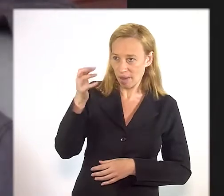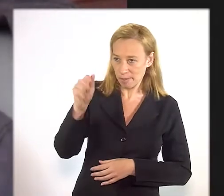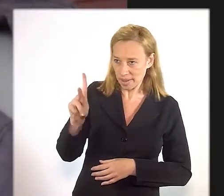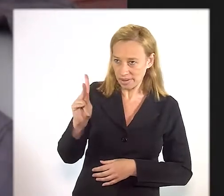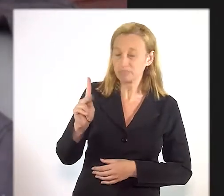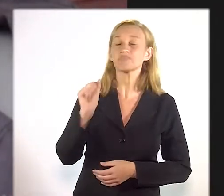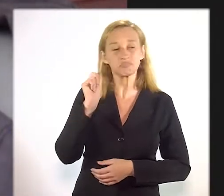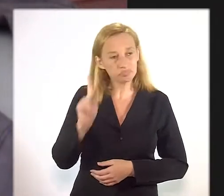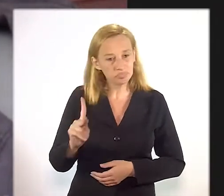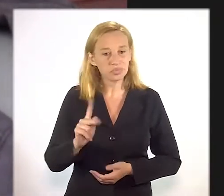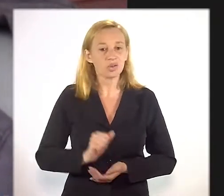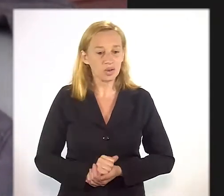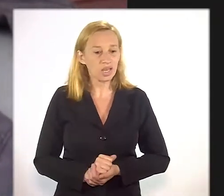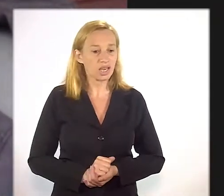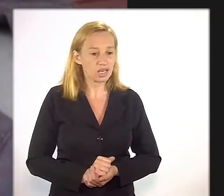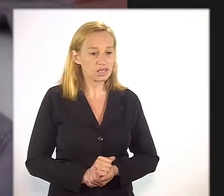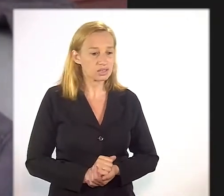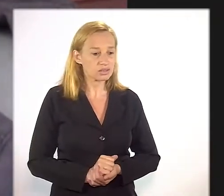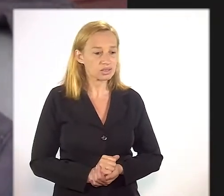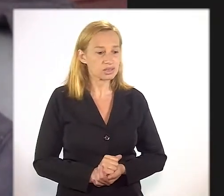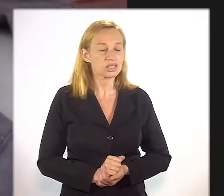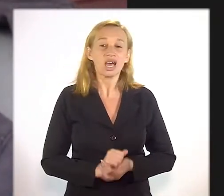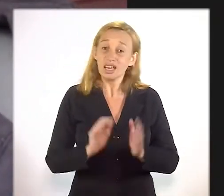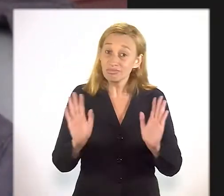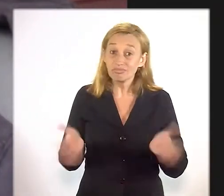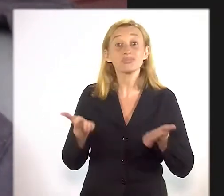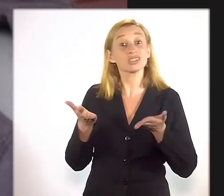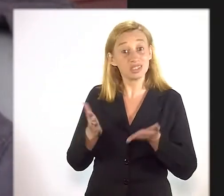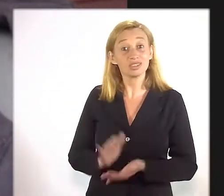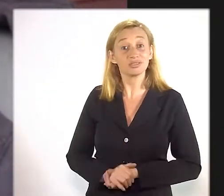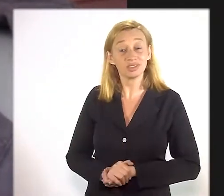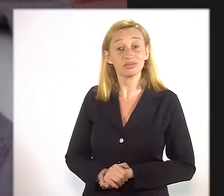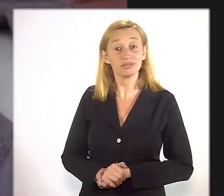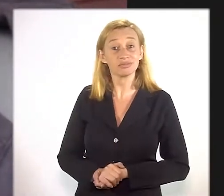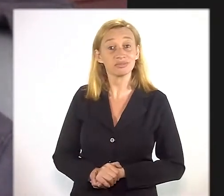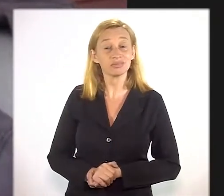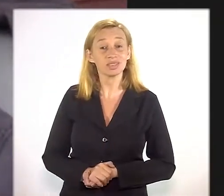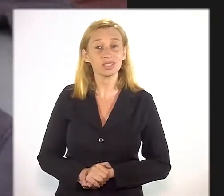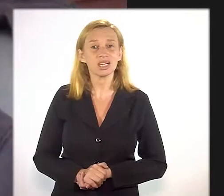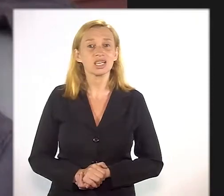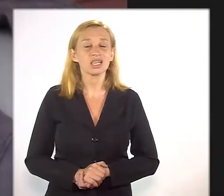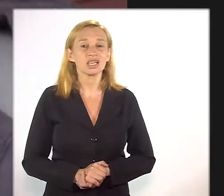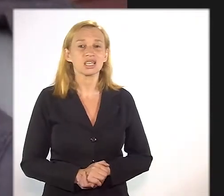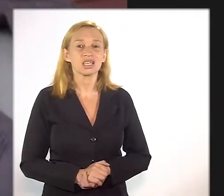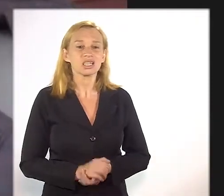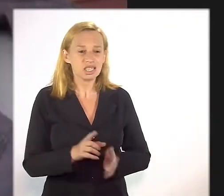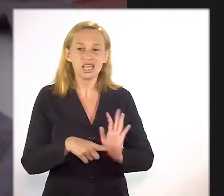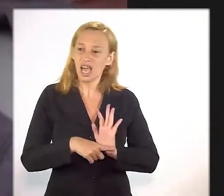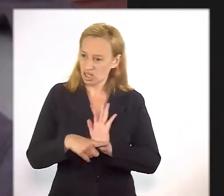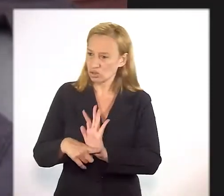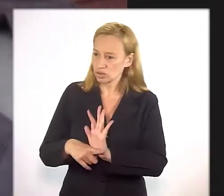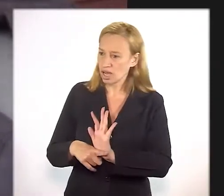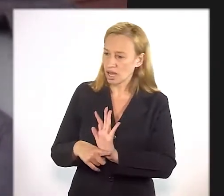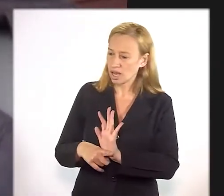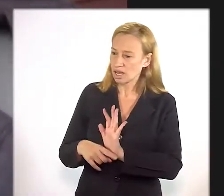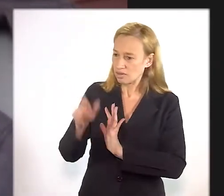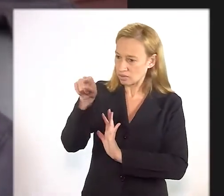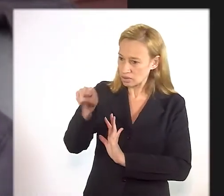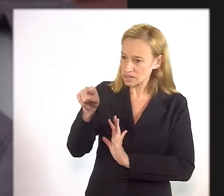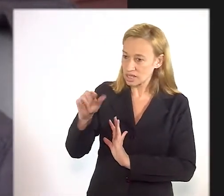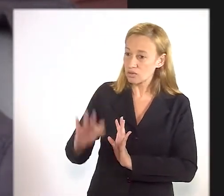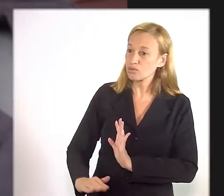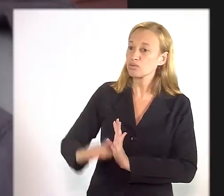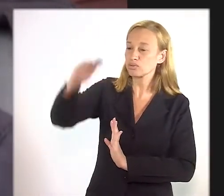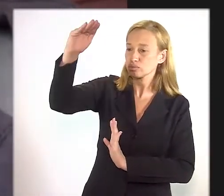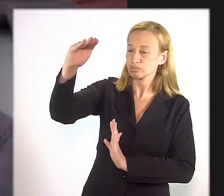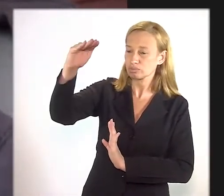para um extraterrestre e disse, o tio é mesmo professor? Eu achei uma piada. Eu disse, sou, e quero-me ajudar a ser rapper. Não é isso que tu